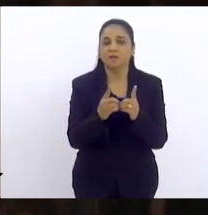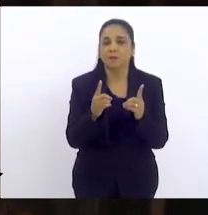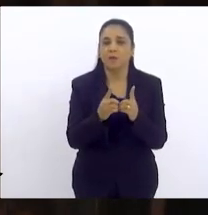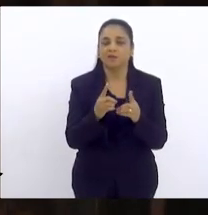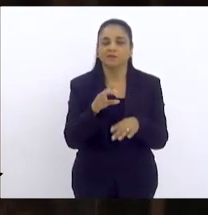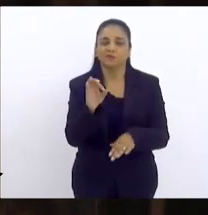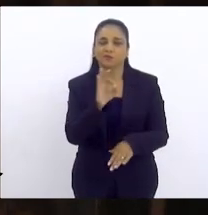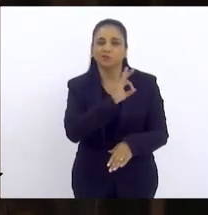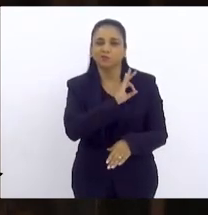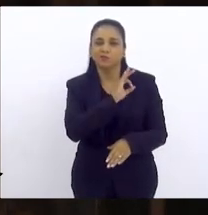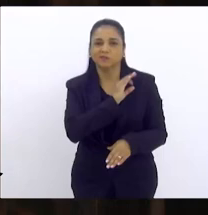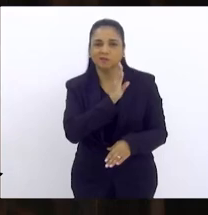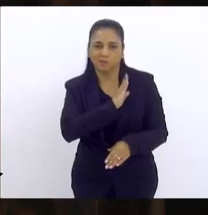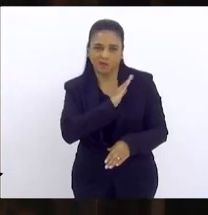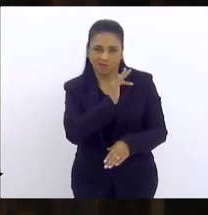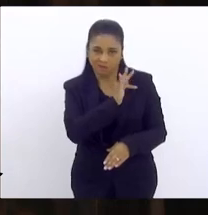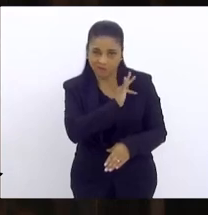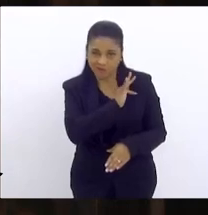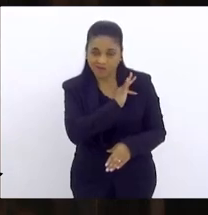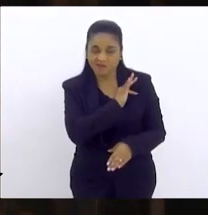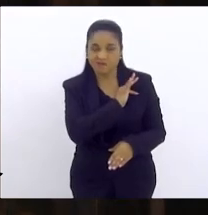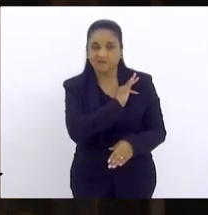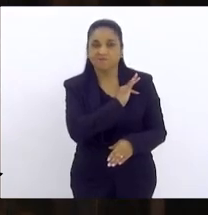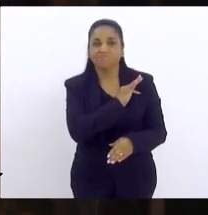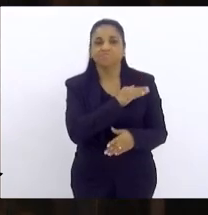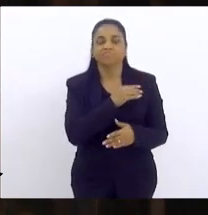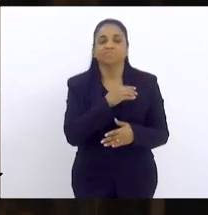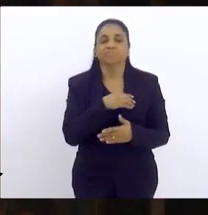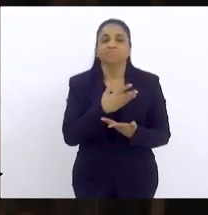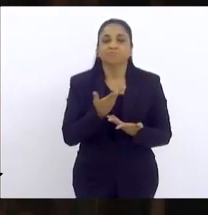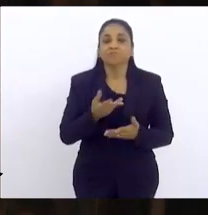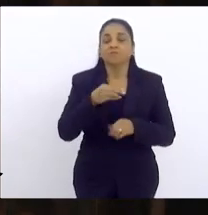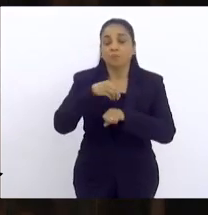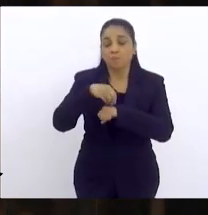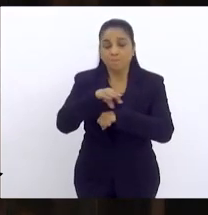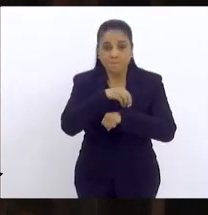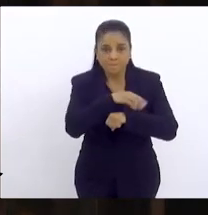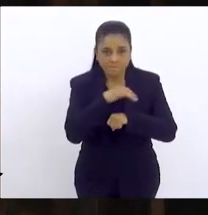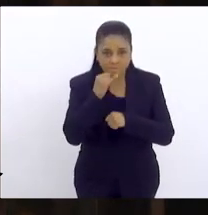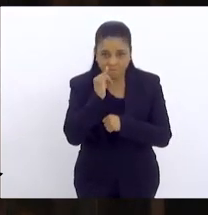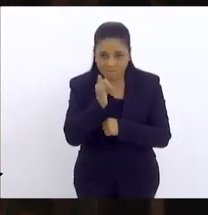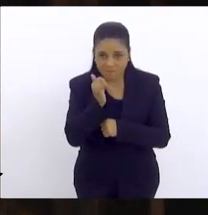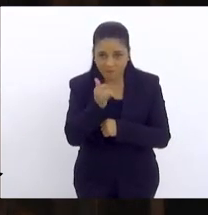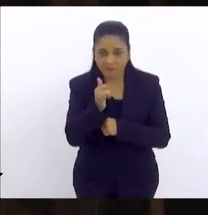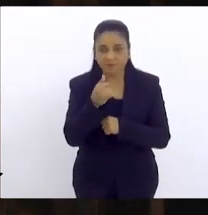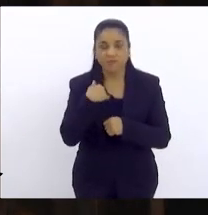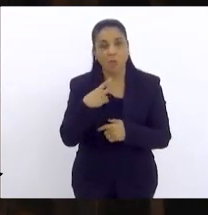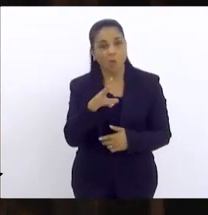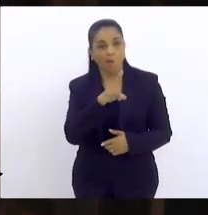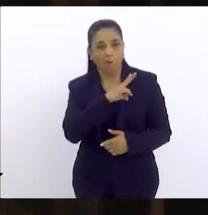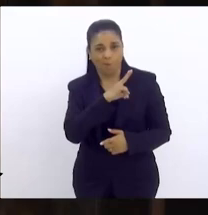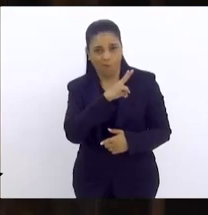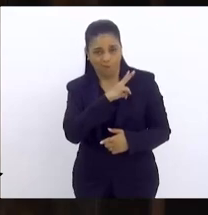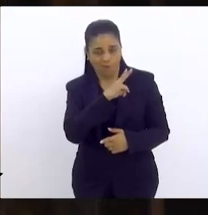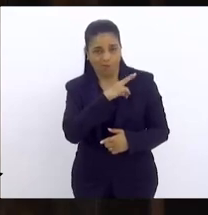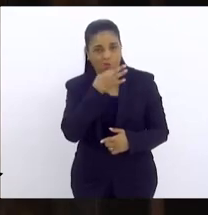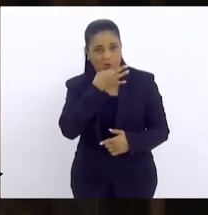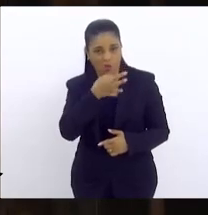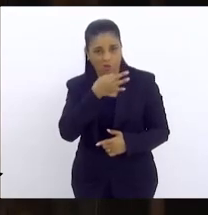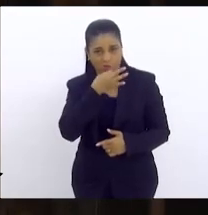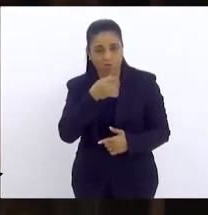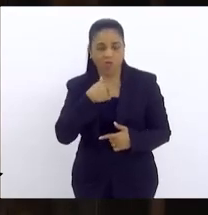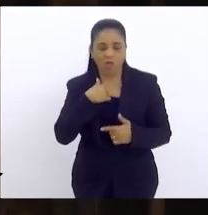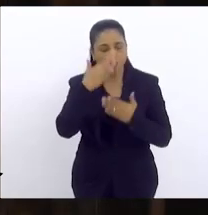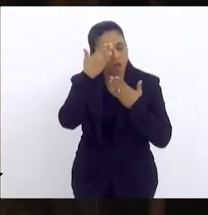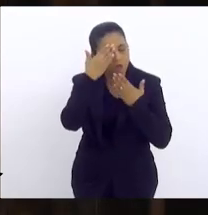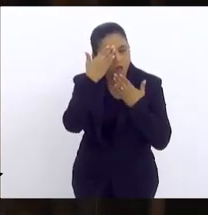Baixada no mais que eu tenho a dizer é que eu particularmente tenho uma gratidão